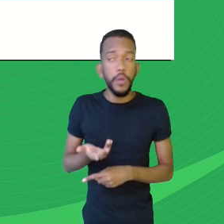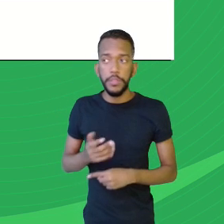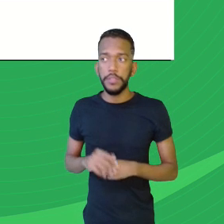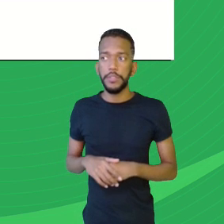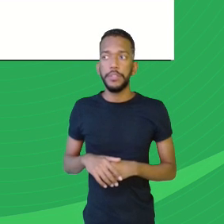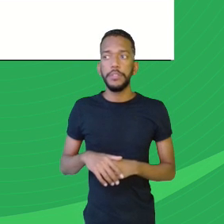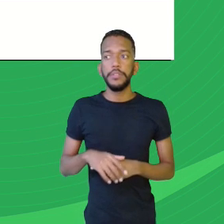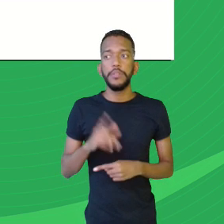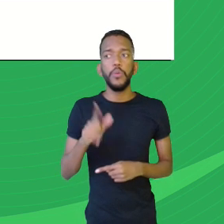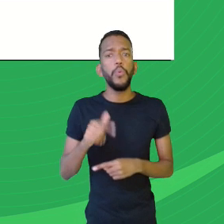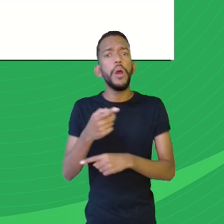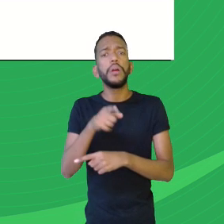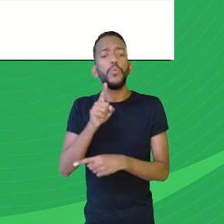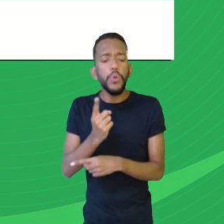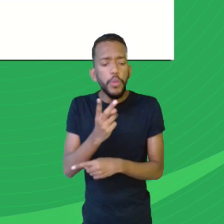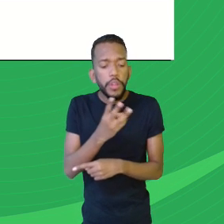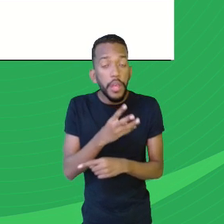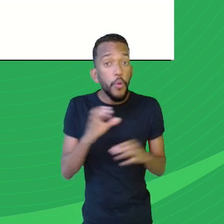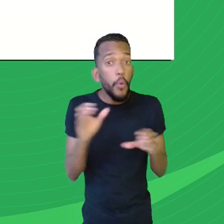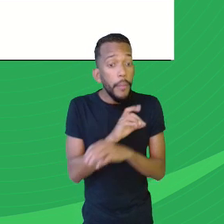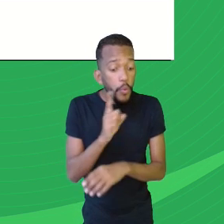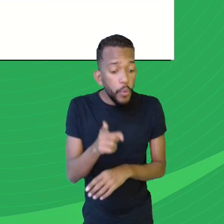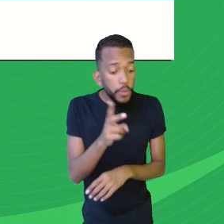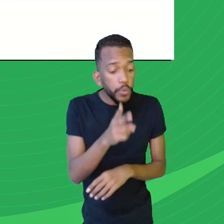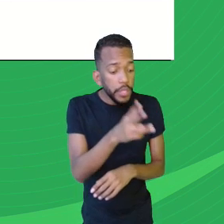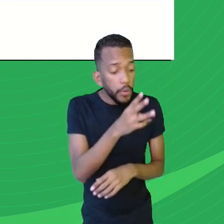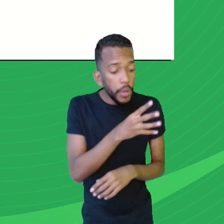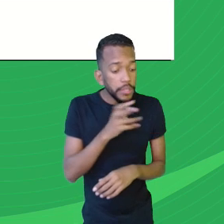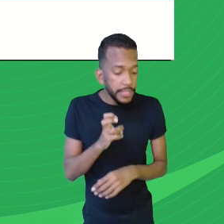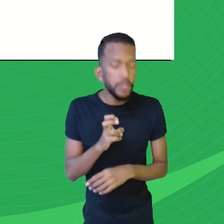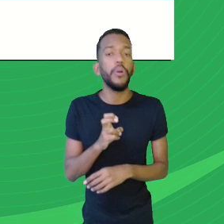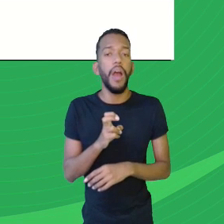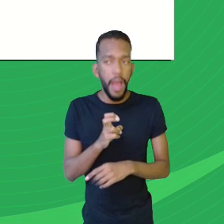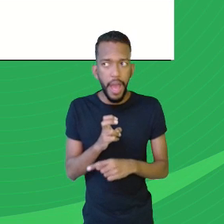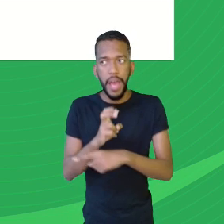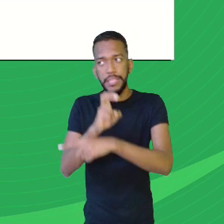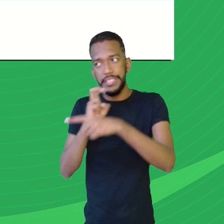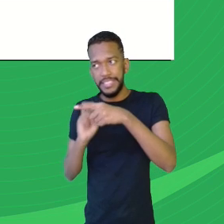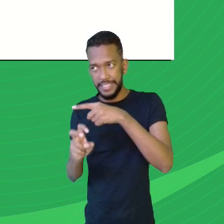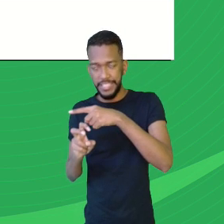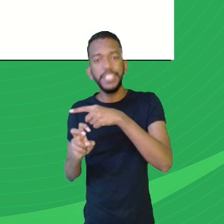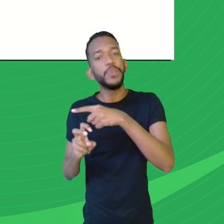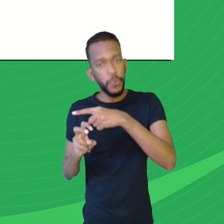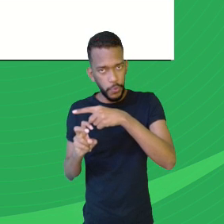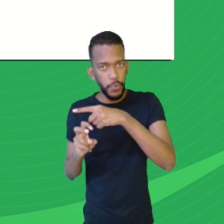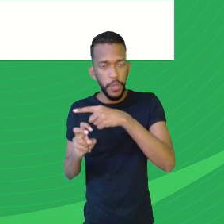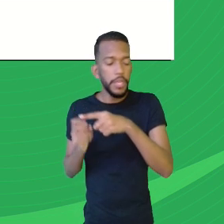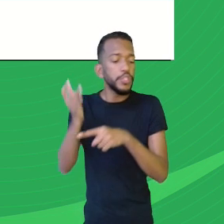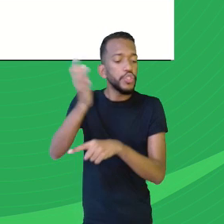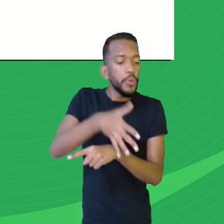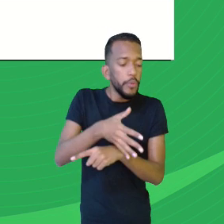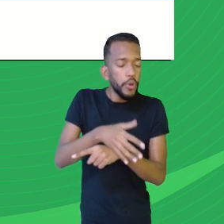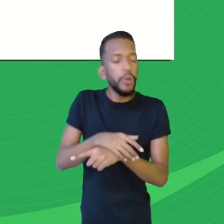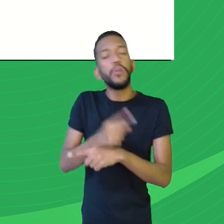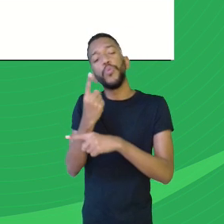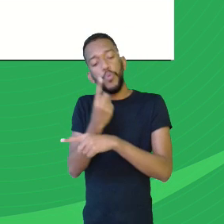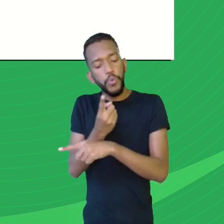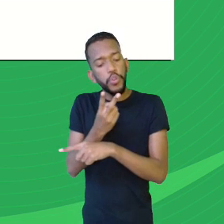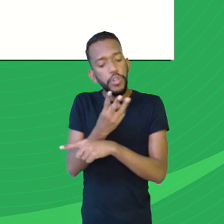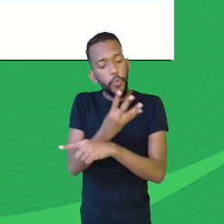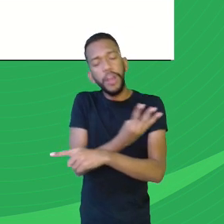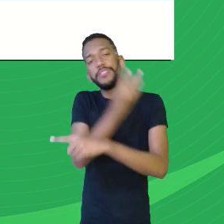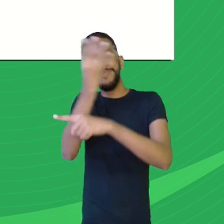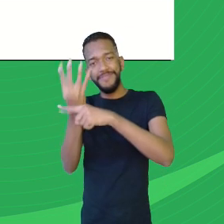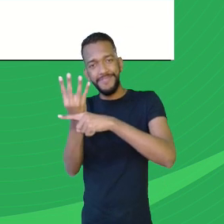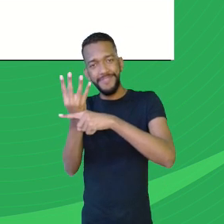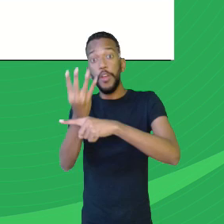só, 4 de quantas? De 5. Vamos ver o que sobrou. Isso